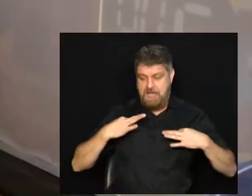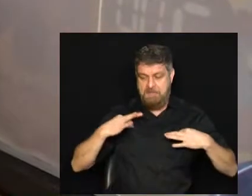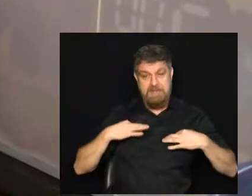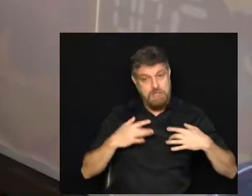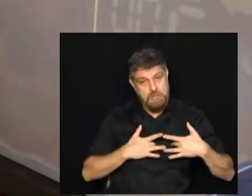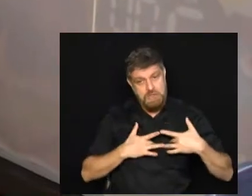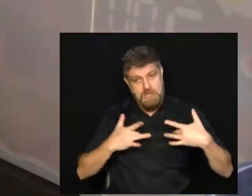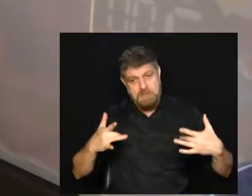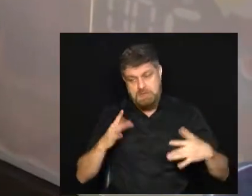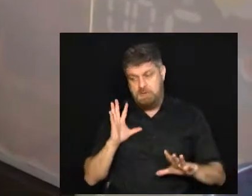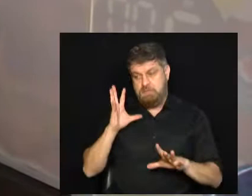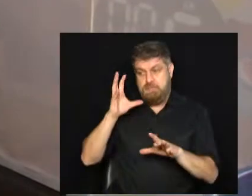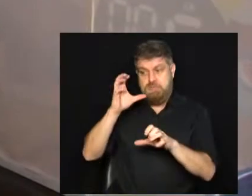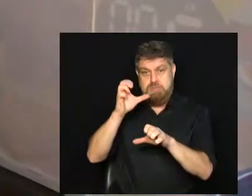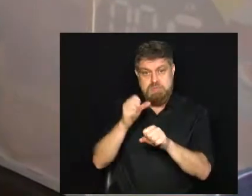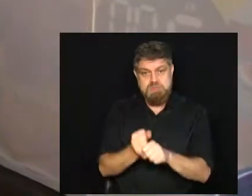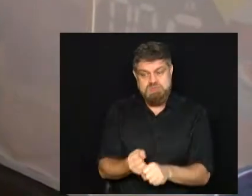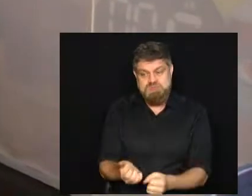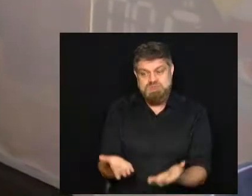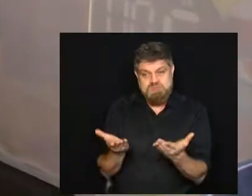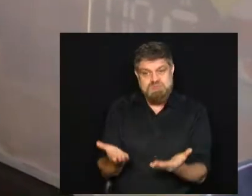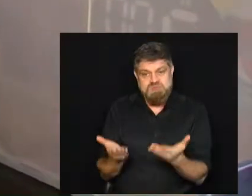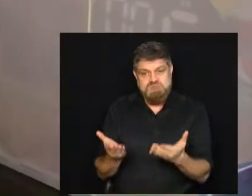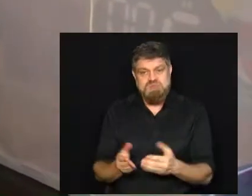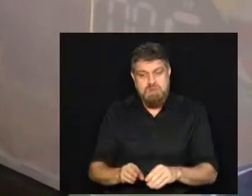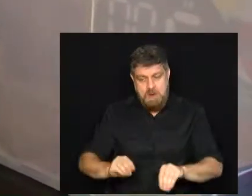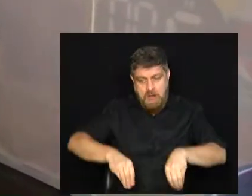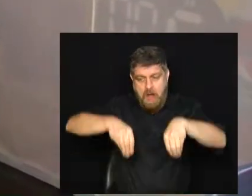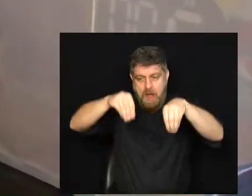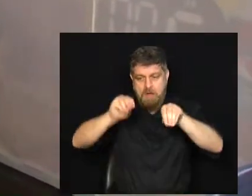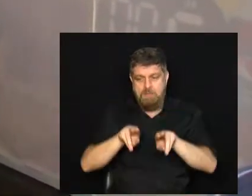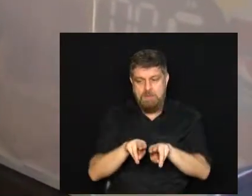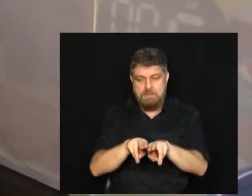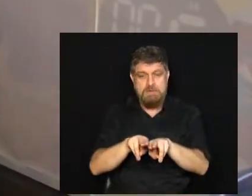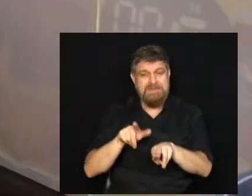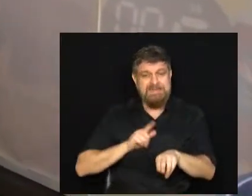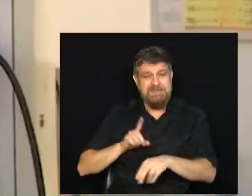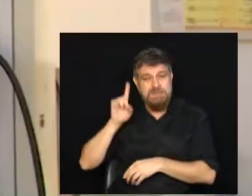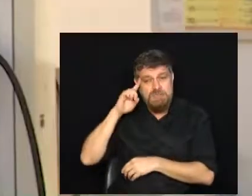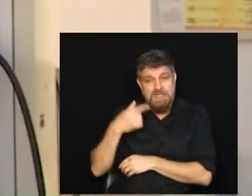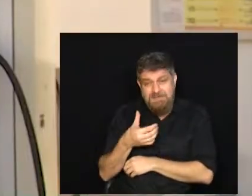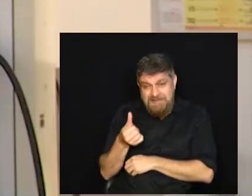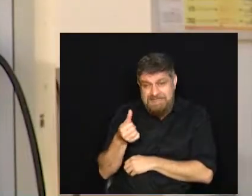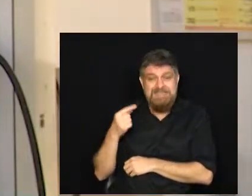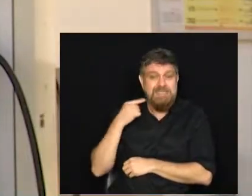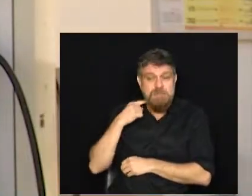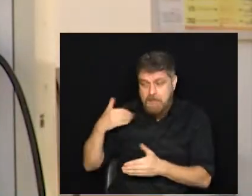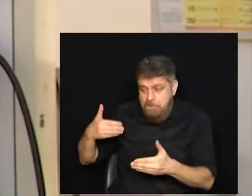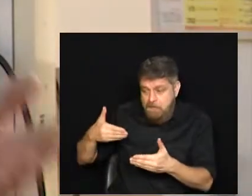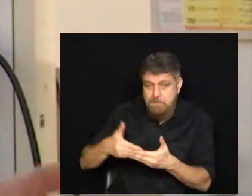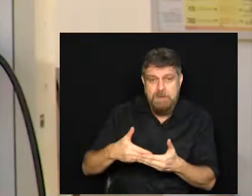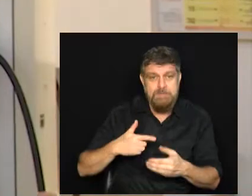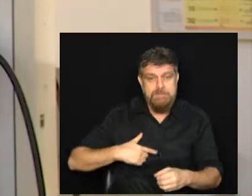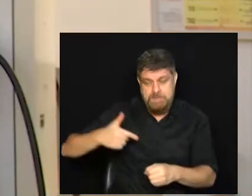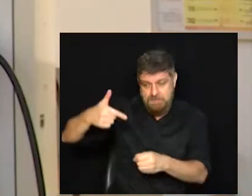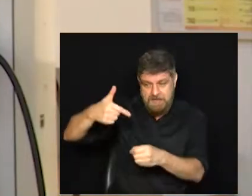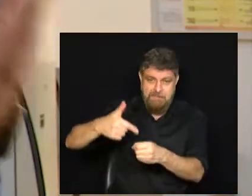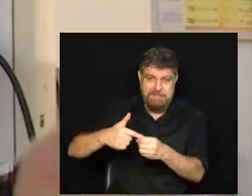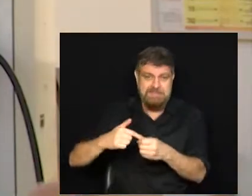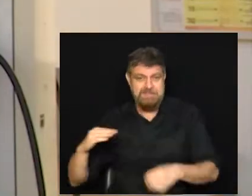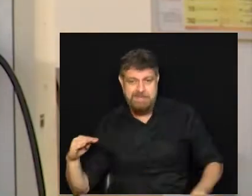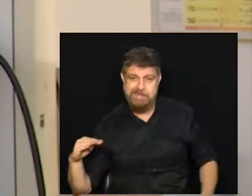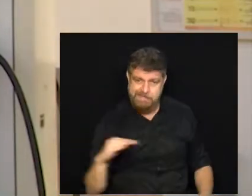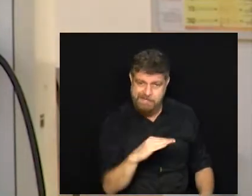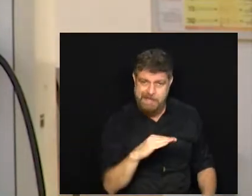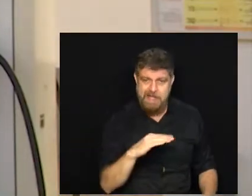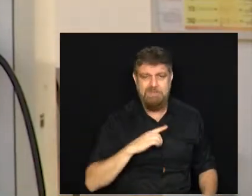arrecadou toneladas de roupas e cobertores desde 26 de maio. Você tem que abastecer pelo menos uma vez por semana, quem roda